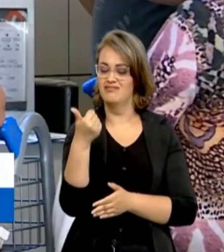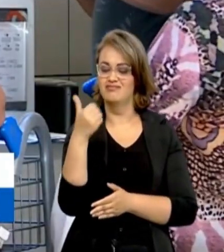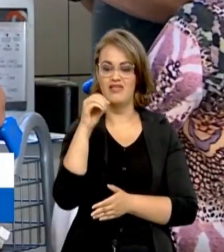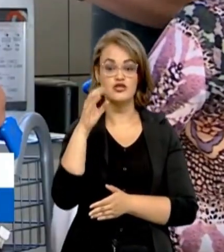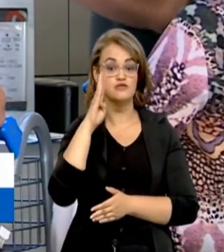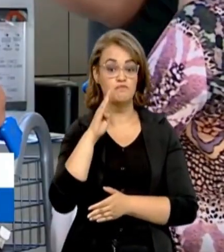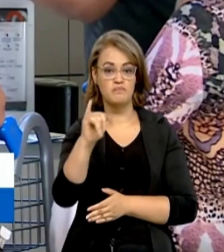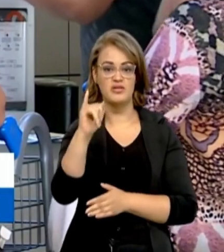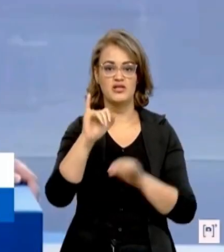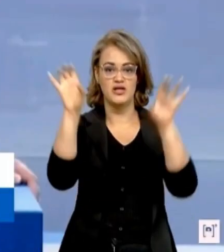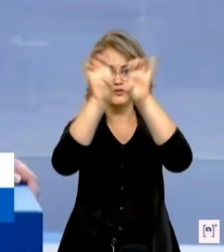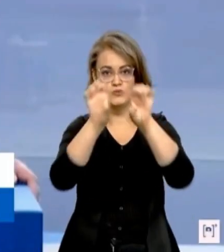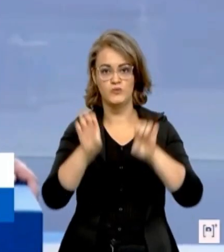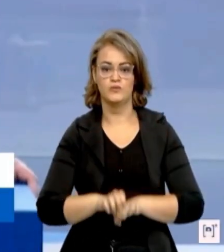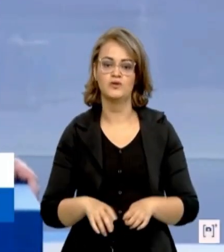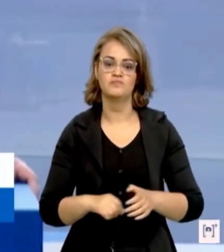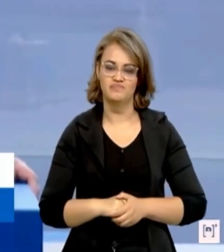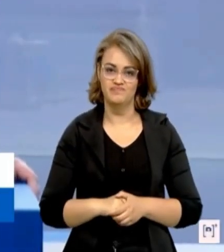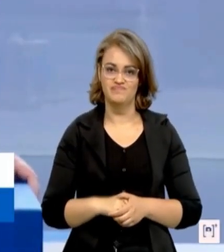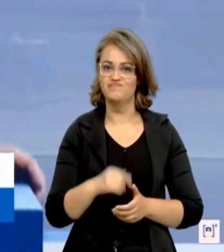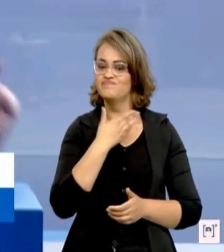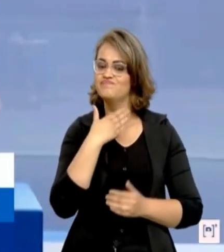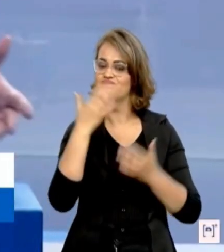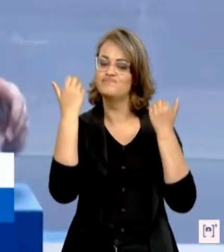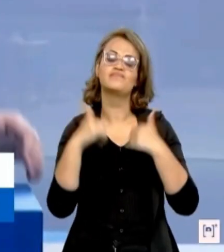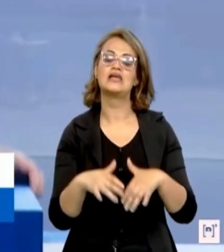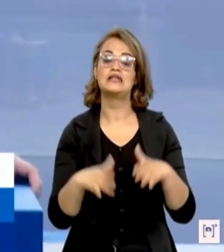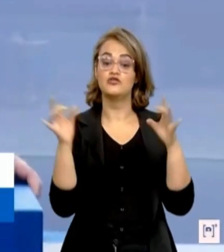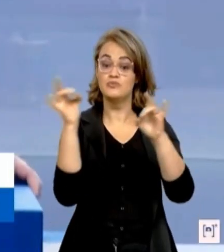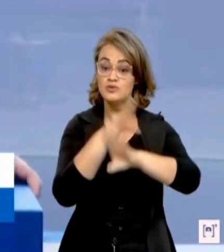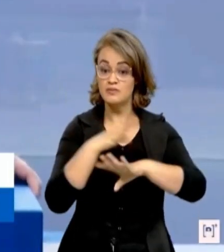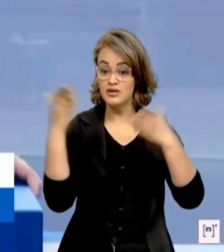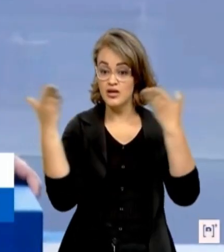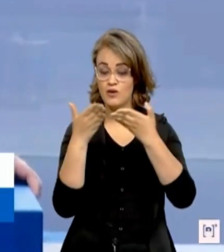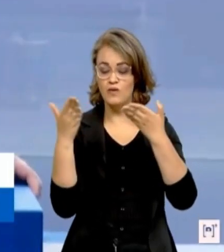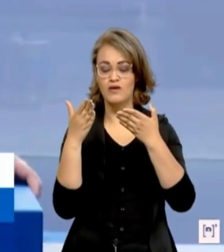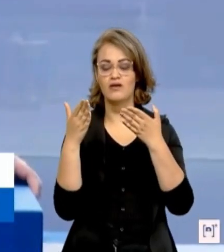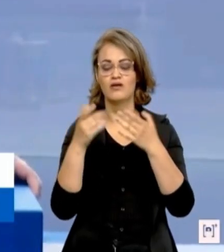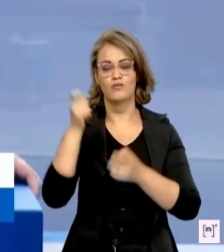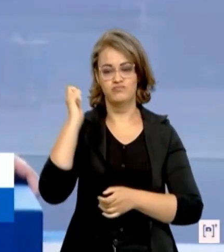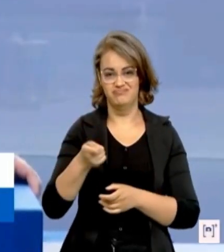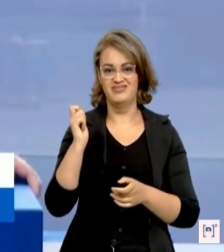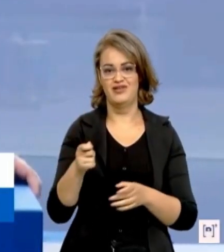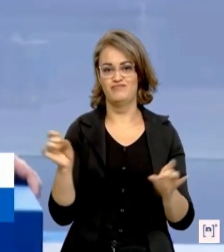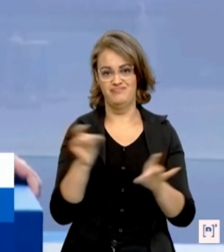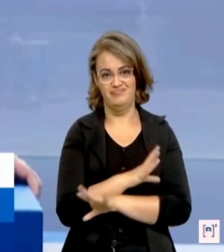de reais em infraestrutura. Estamos acabando agora a nossa InfraWeek.